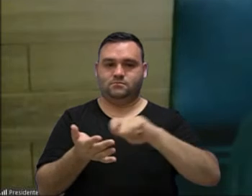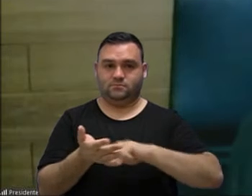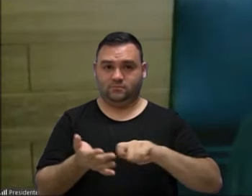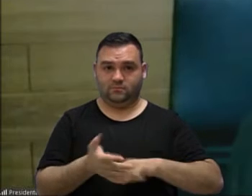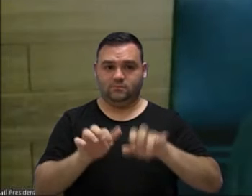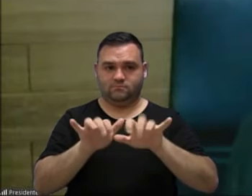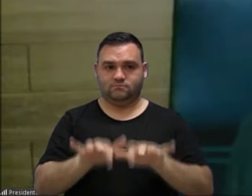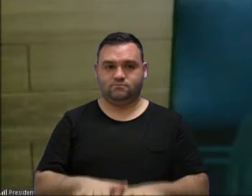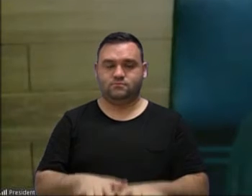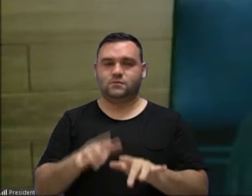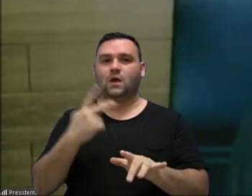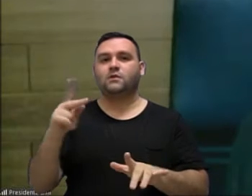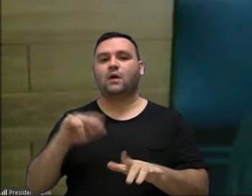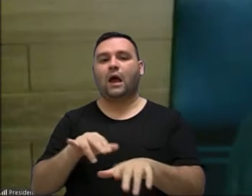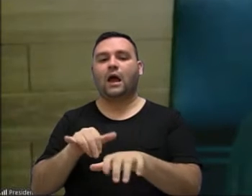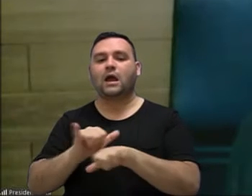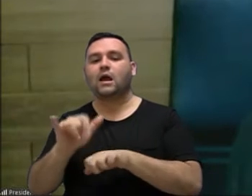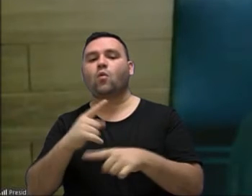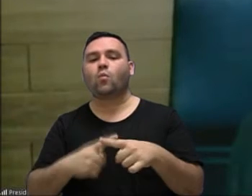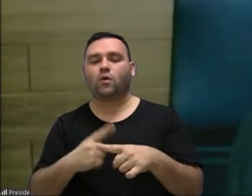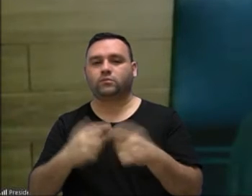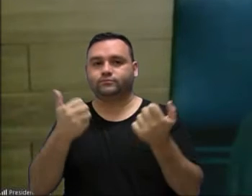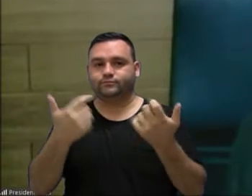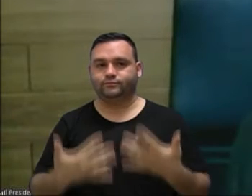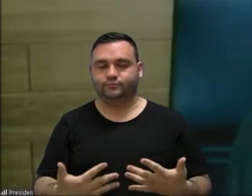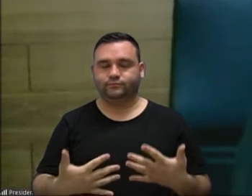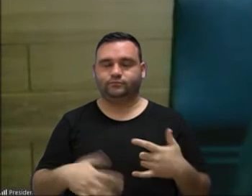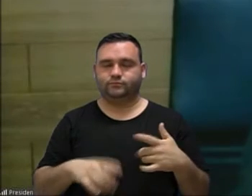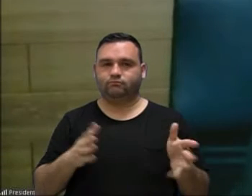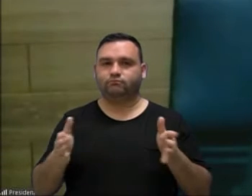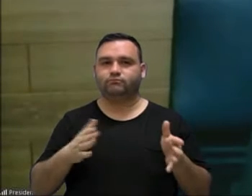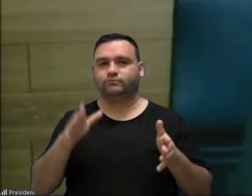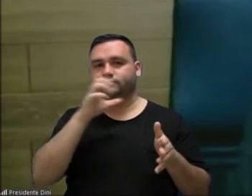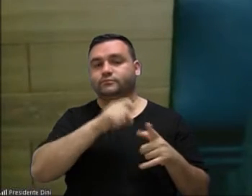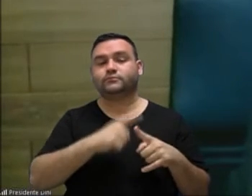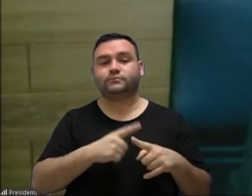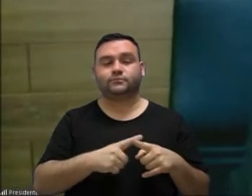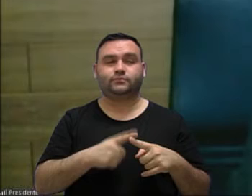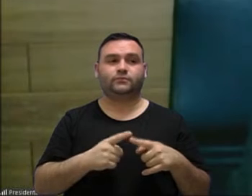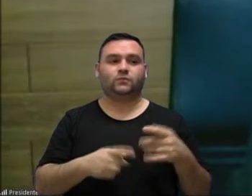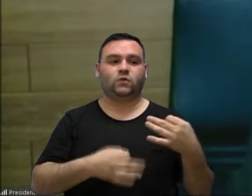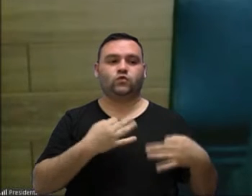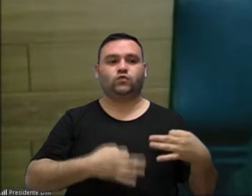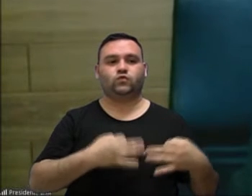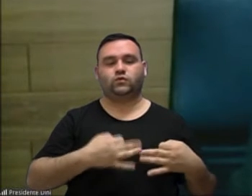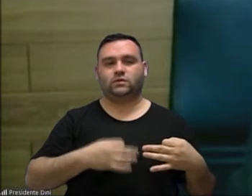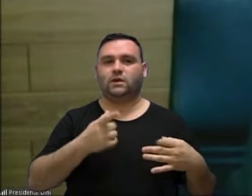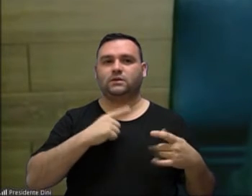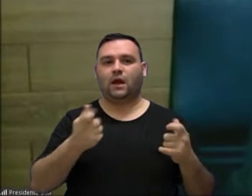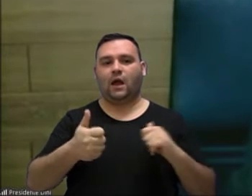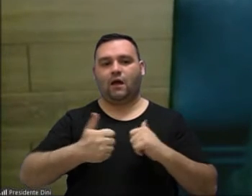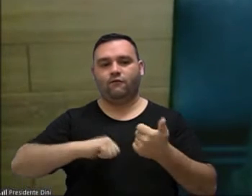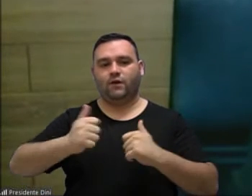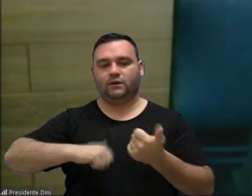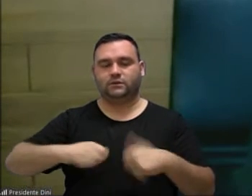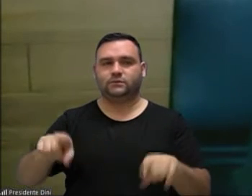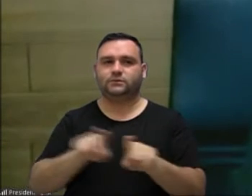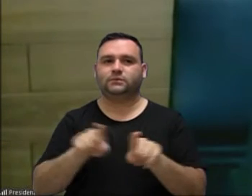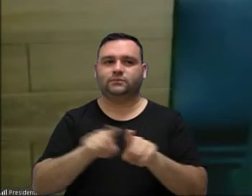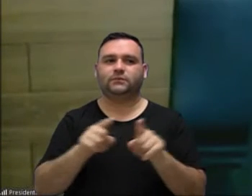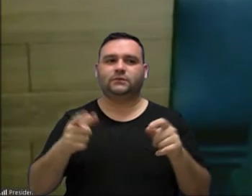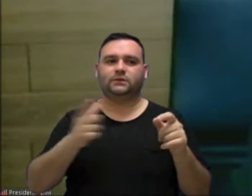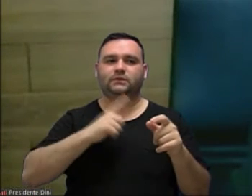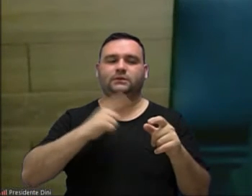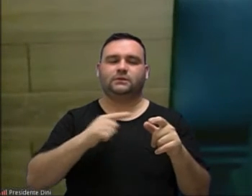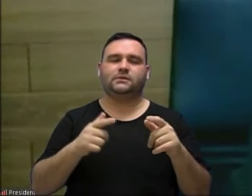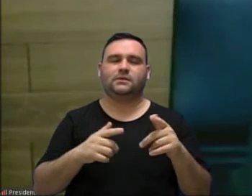esta sua ausência temporária para que o nosso jurídico possa avaliar e dentro de